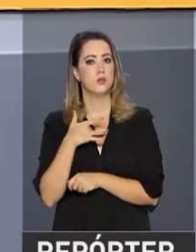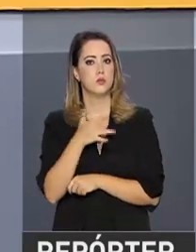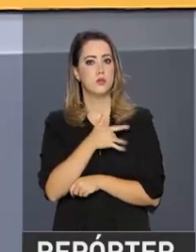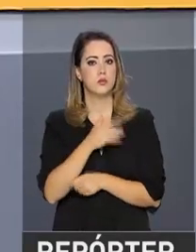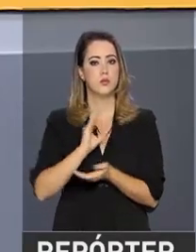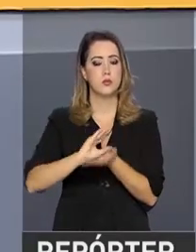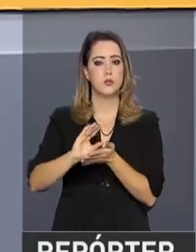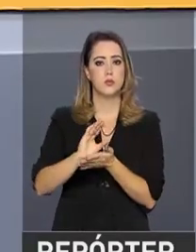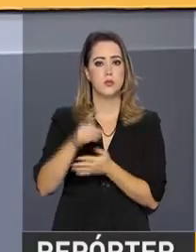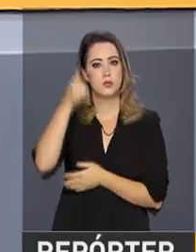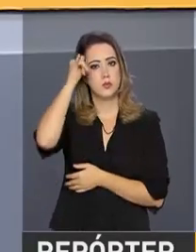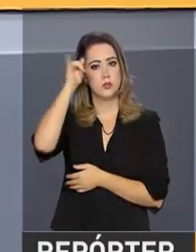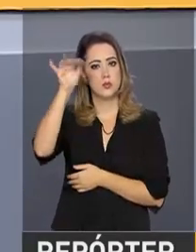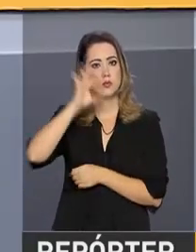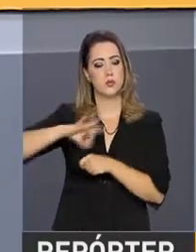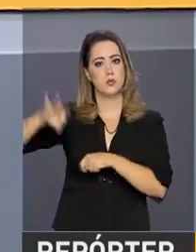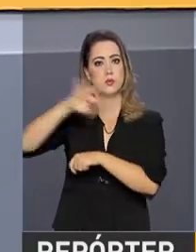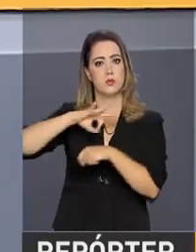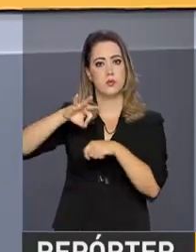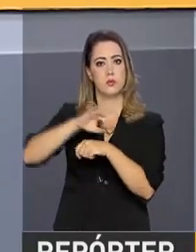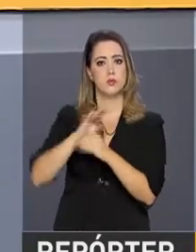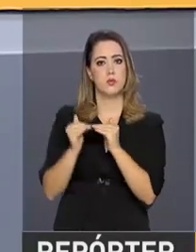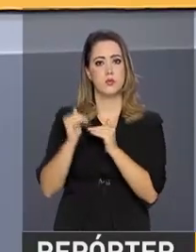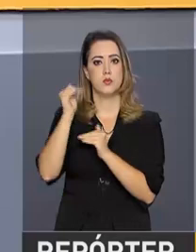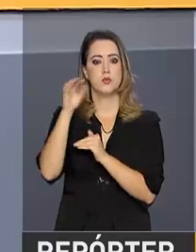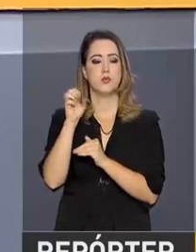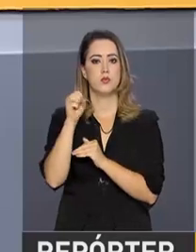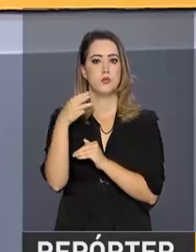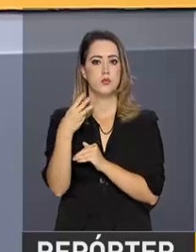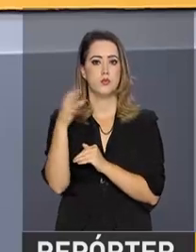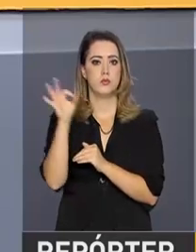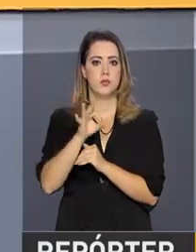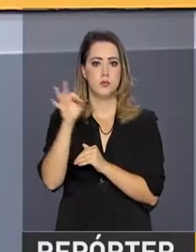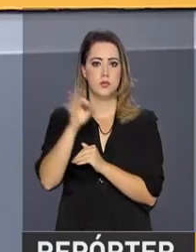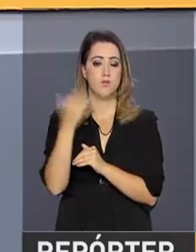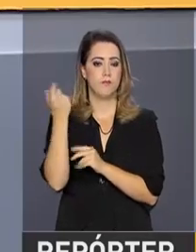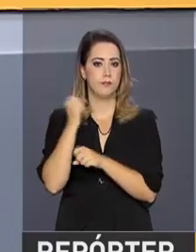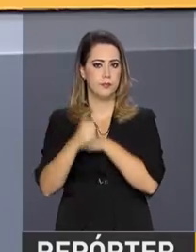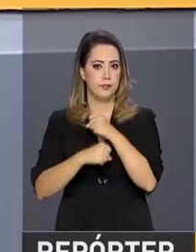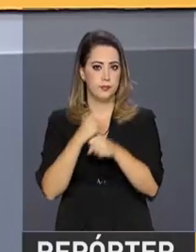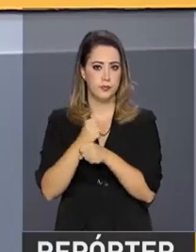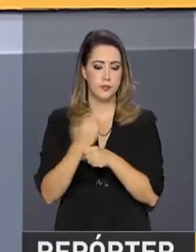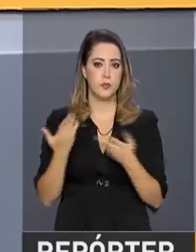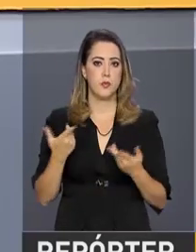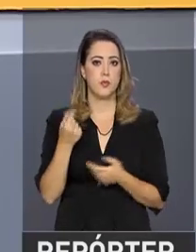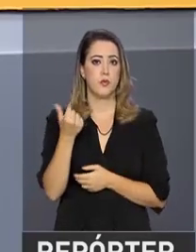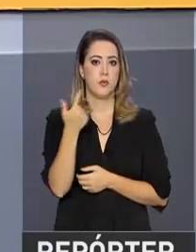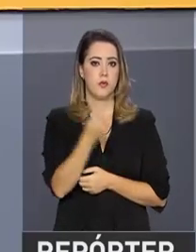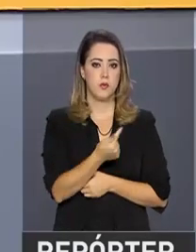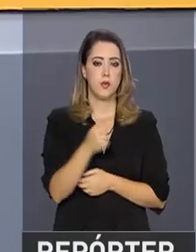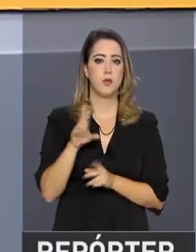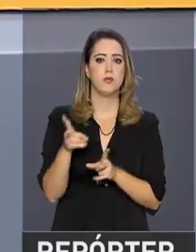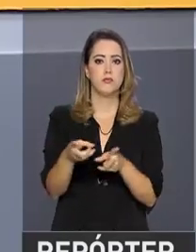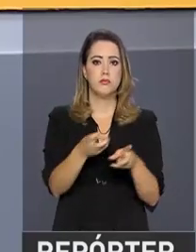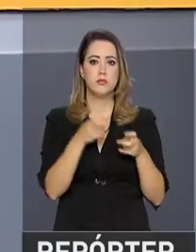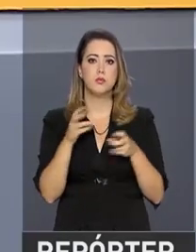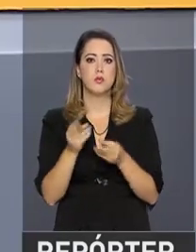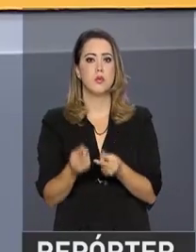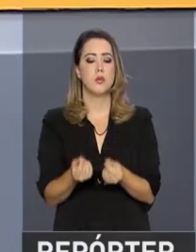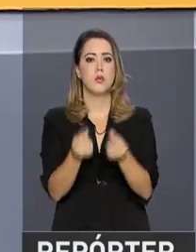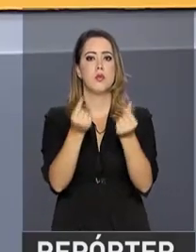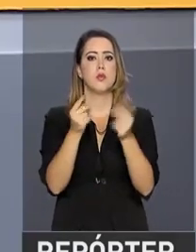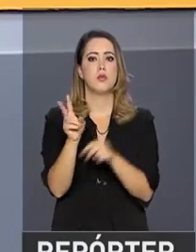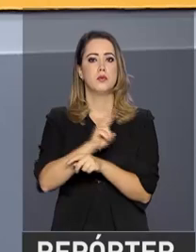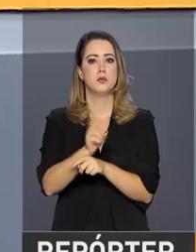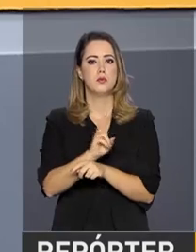incluindo o combate ao aedes aegypti cresceram 83% nos últimos anos para 2017 a previsão é que o orçamento